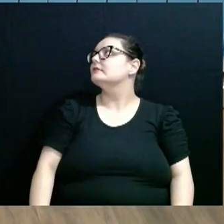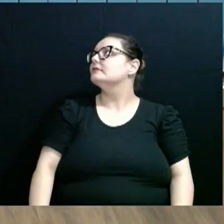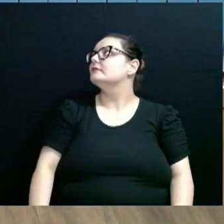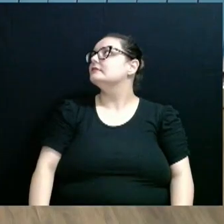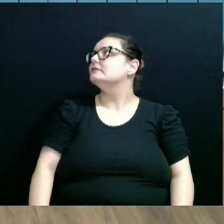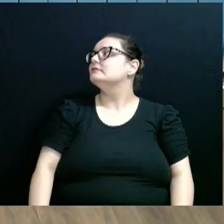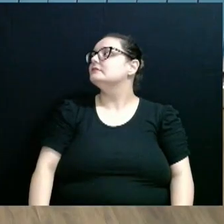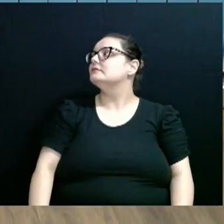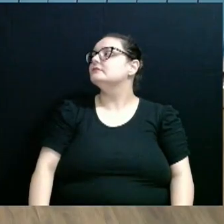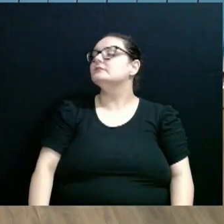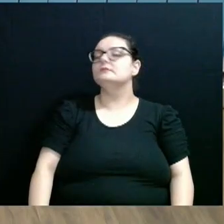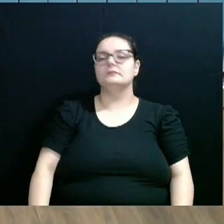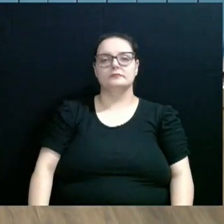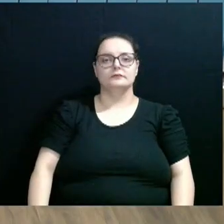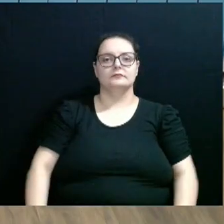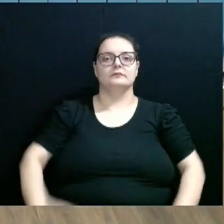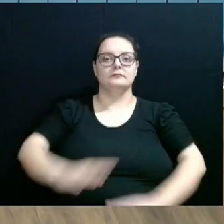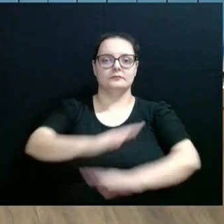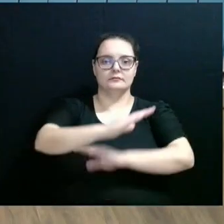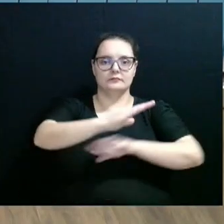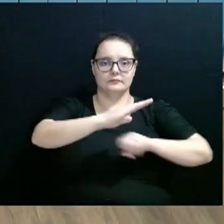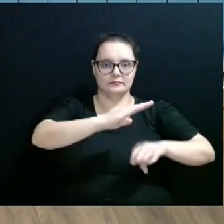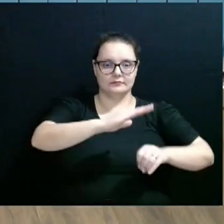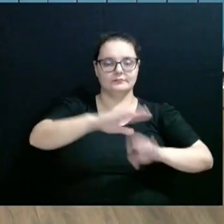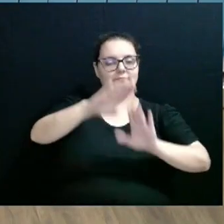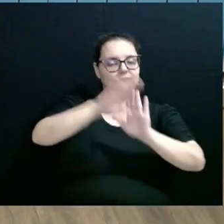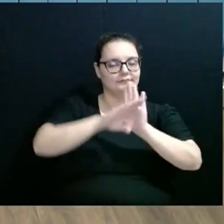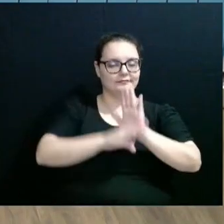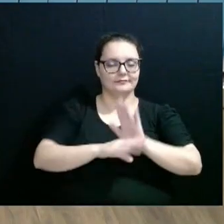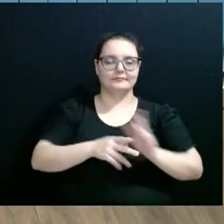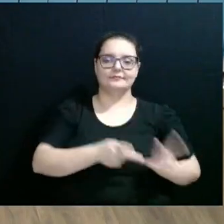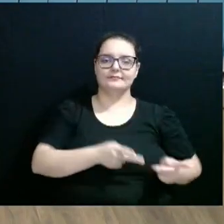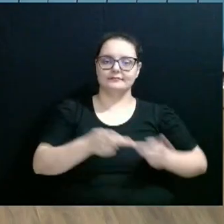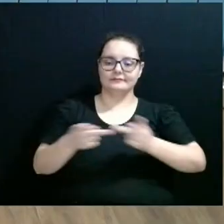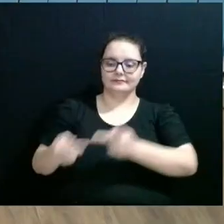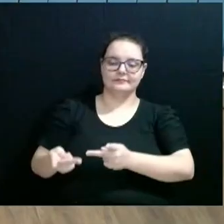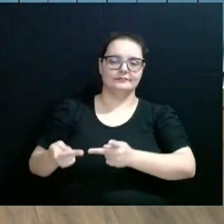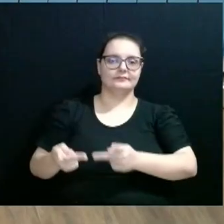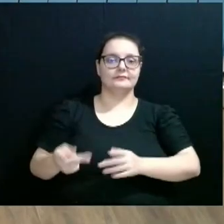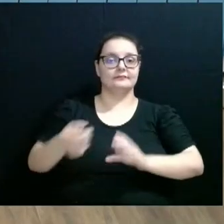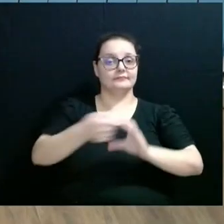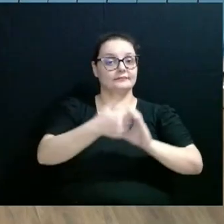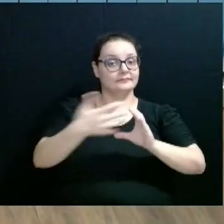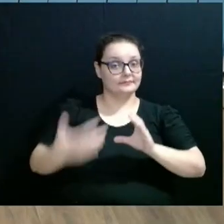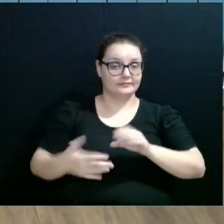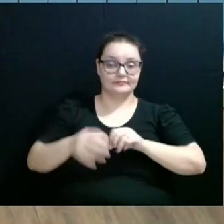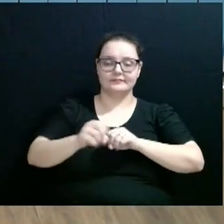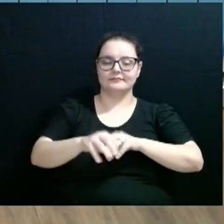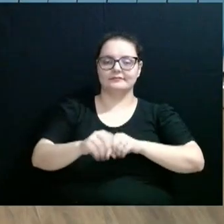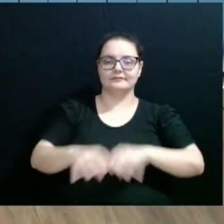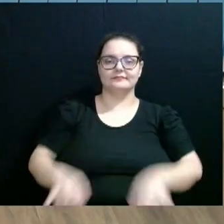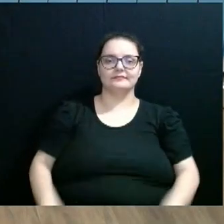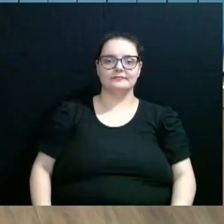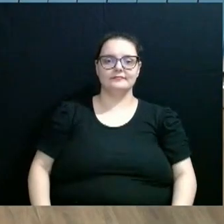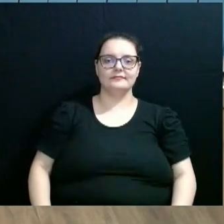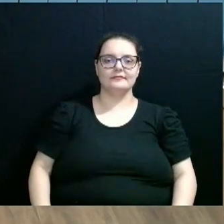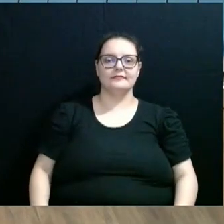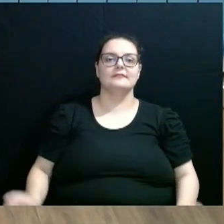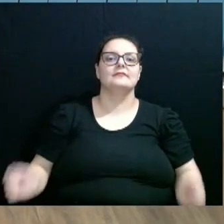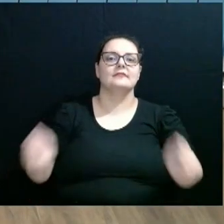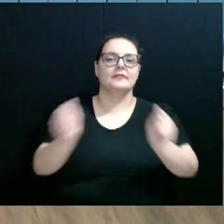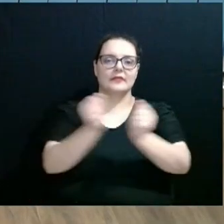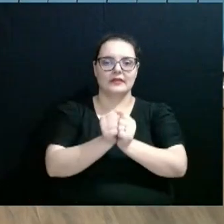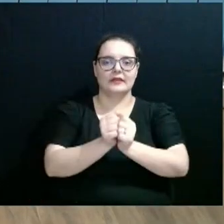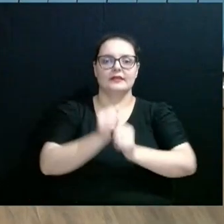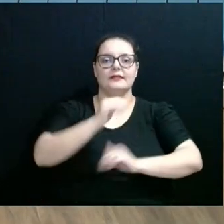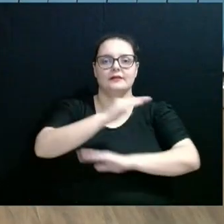O Câmara Educa, programa de visitação de caráter educativo que aproxima a Câmara